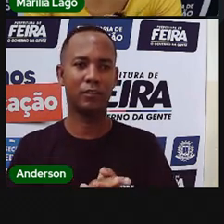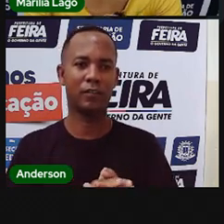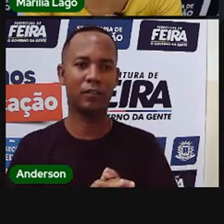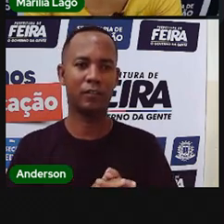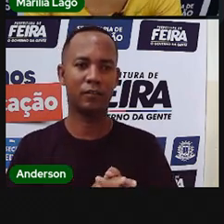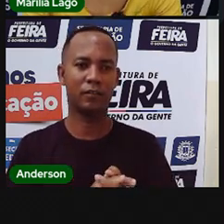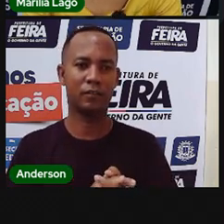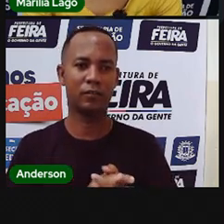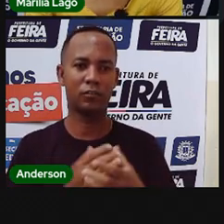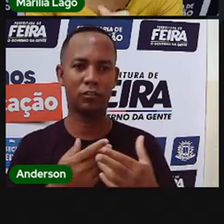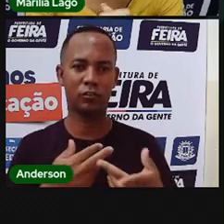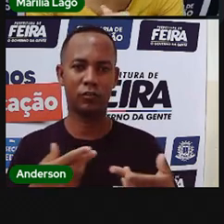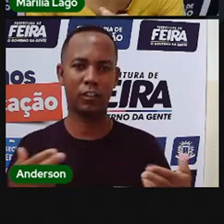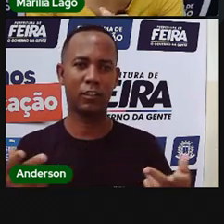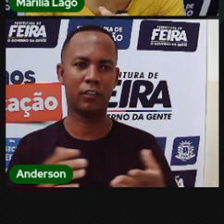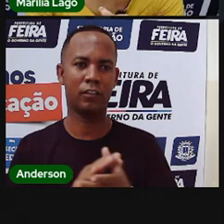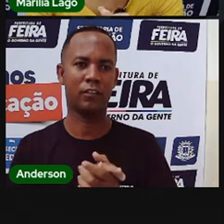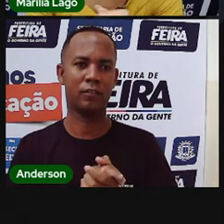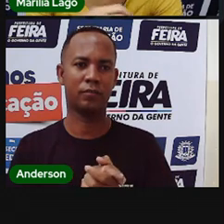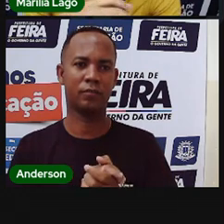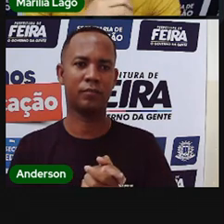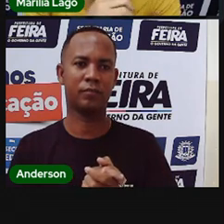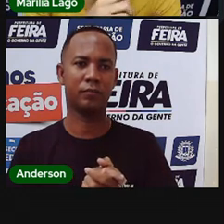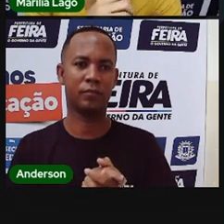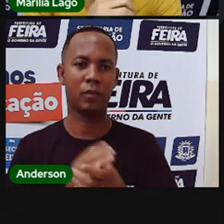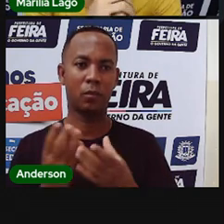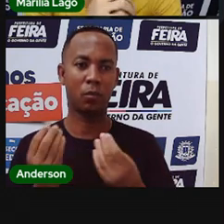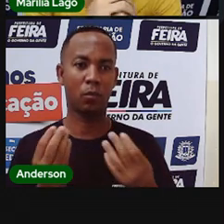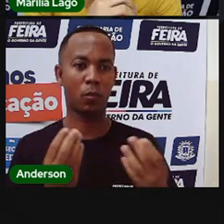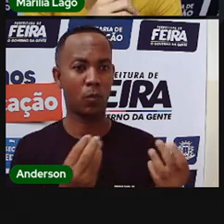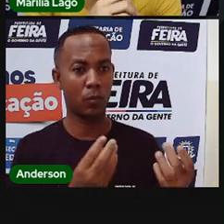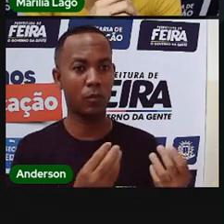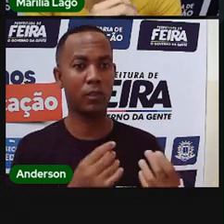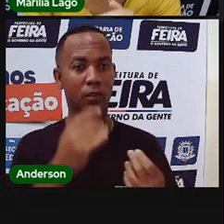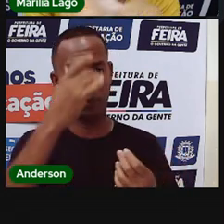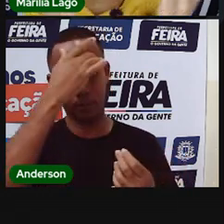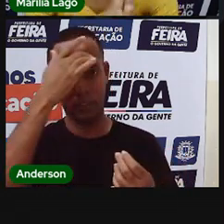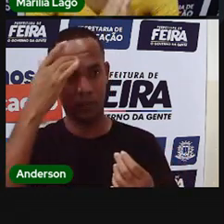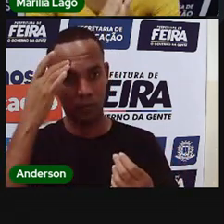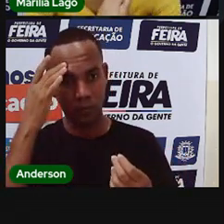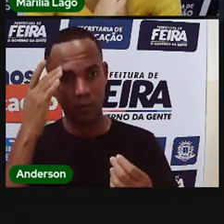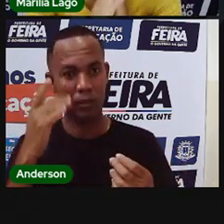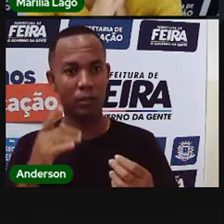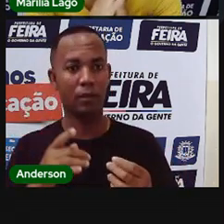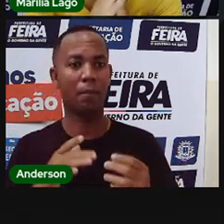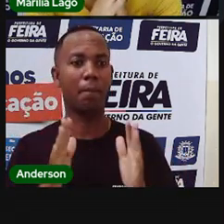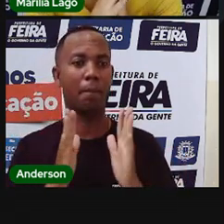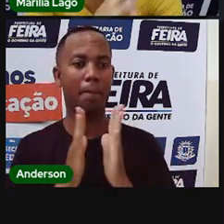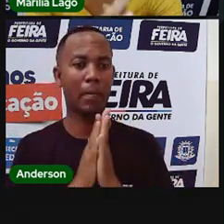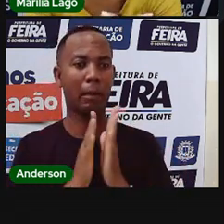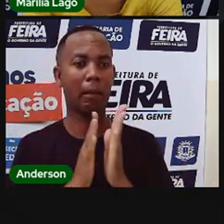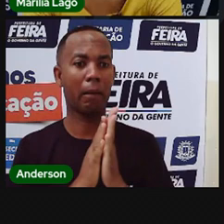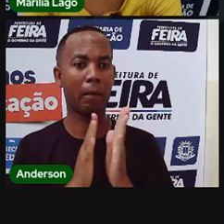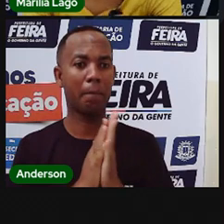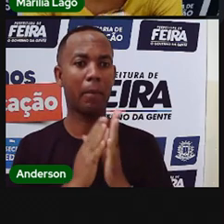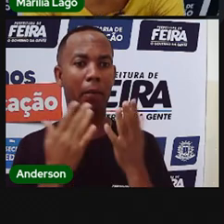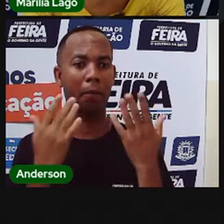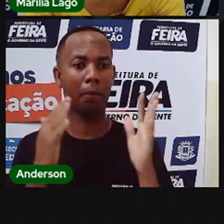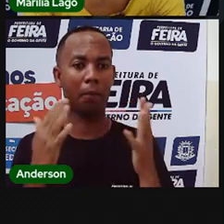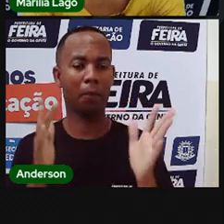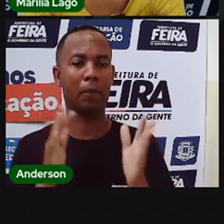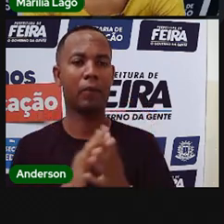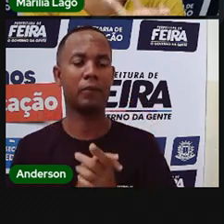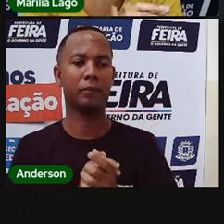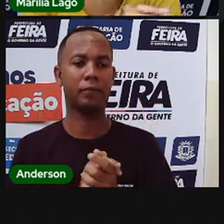Raika, Josiel. Gente, a gente tem a protagonista aqui, viu? Muito bem, muito bem, muito bem. Tô